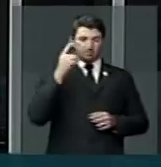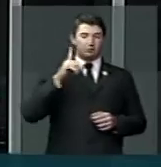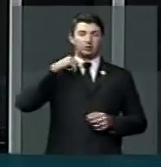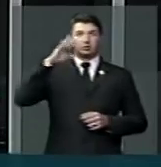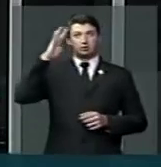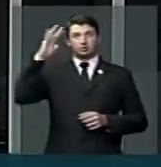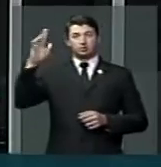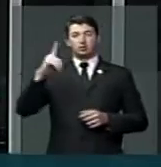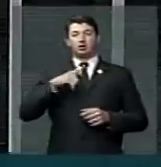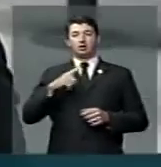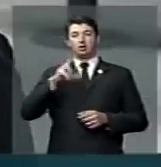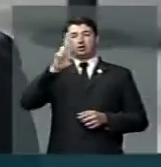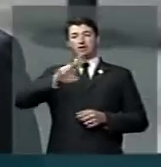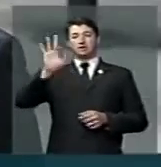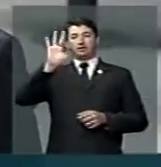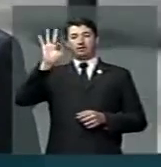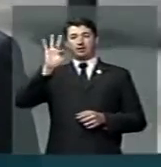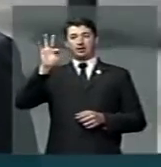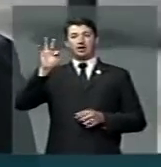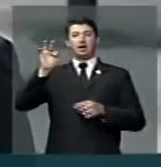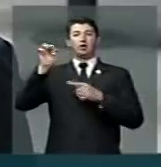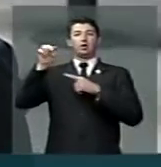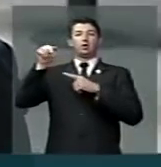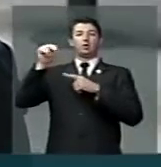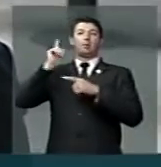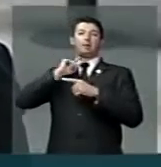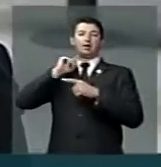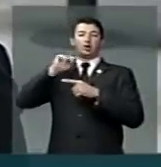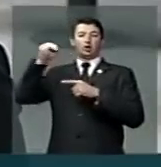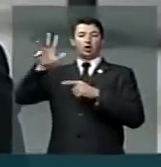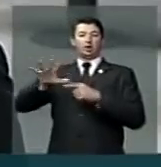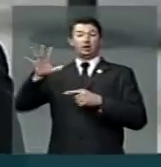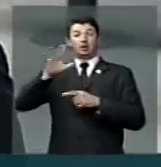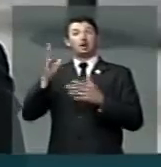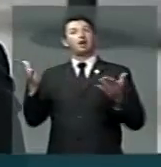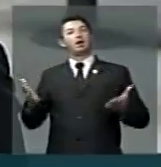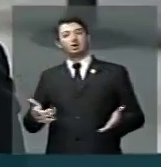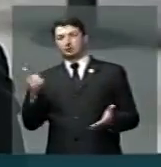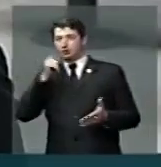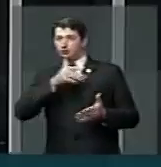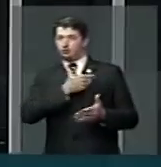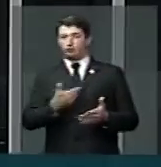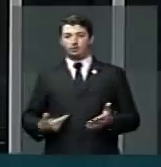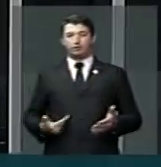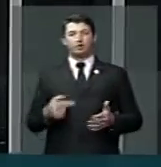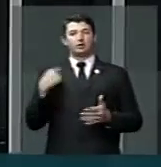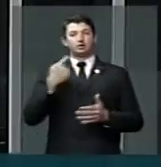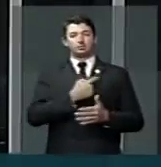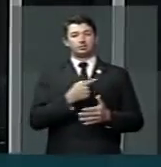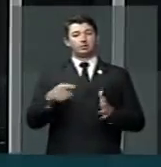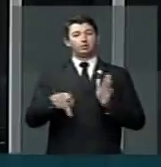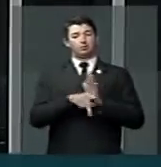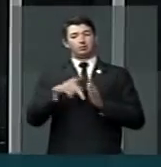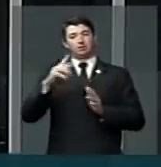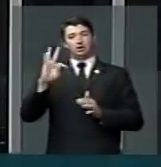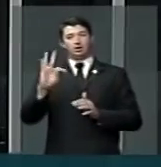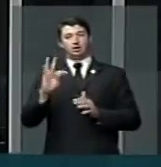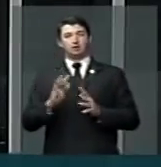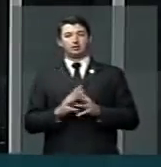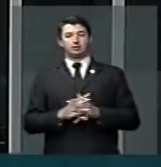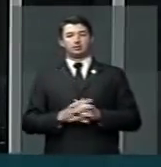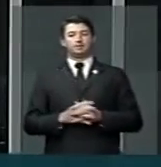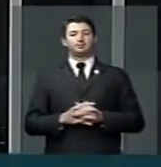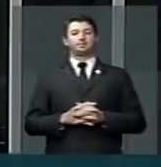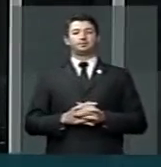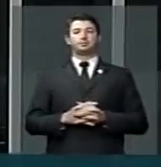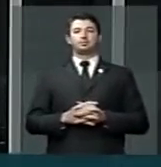ter a Universidade Federal do Nordeste Mineiro. Isso só foi possível agora no nosso governo, no governo do Partido dos Trabalhadores, no